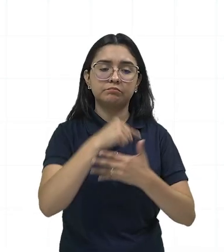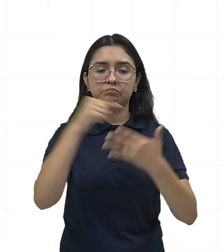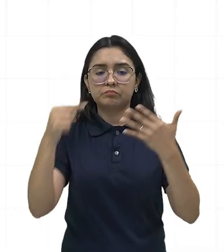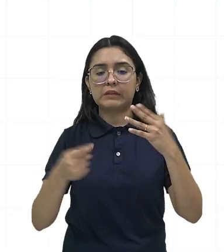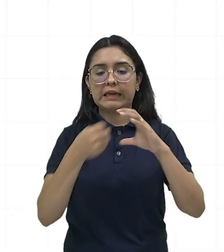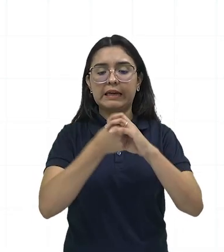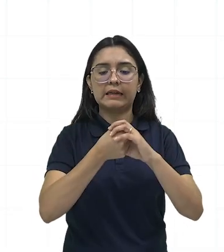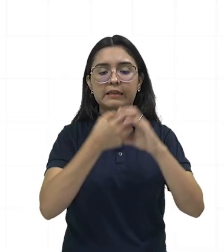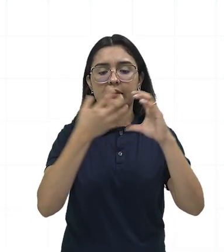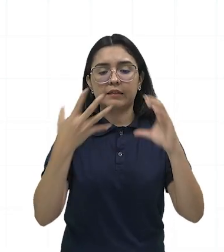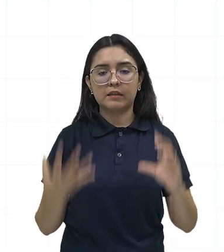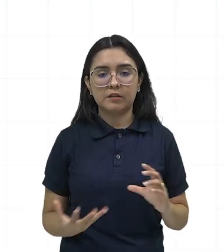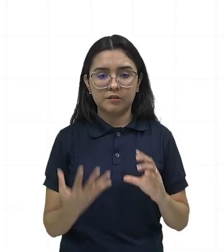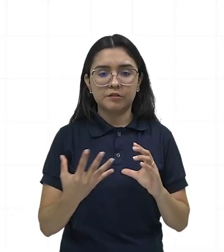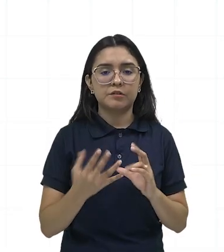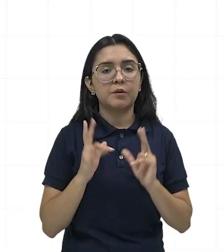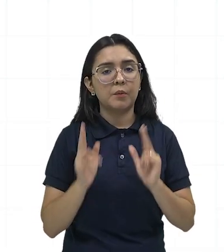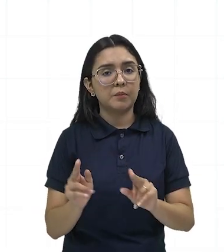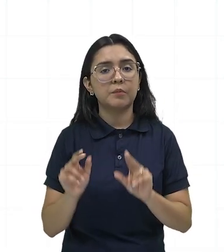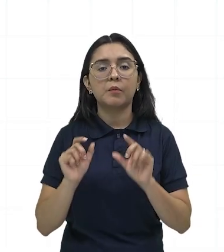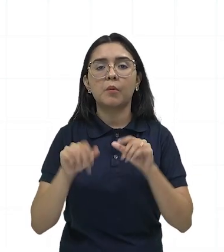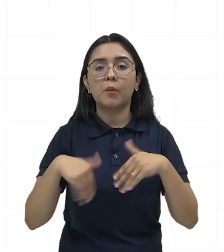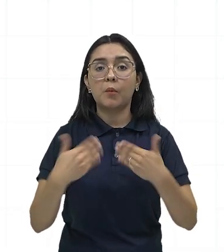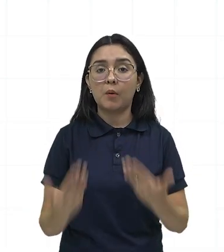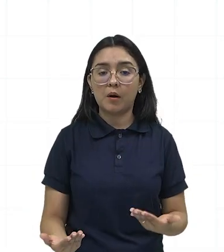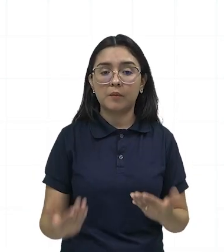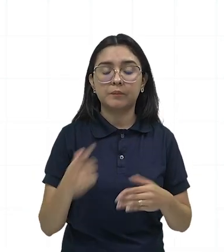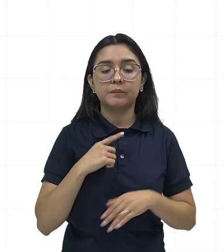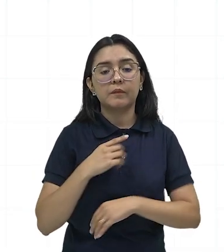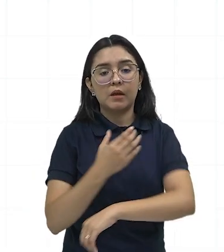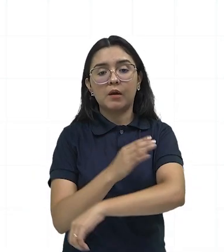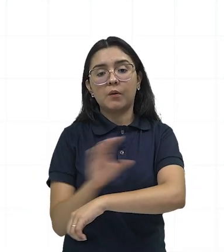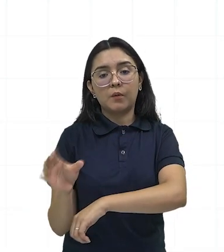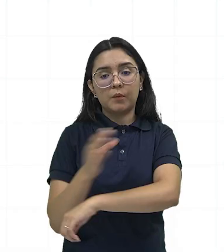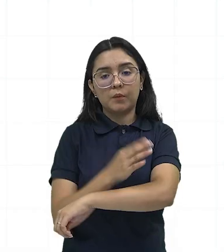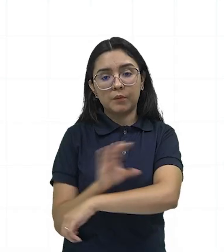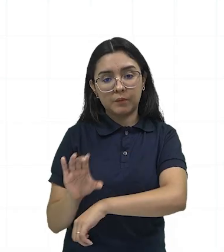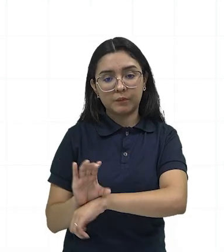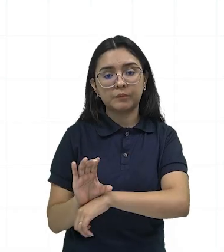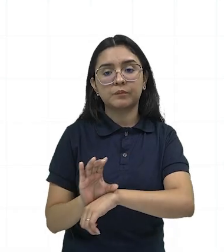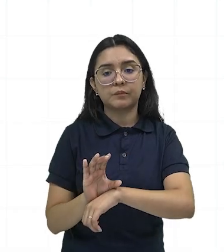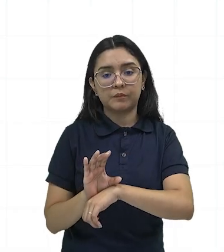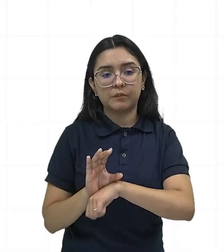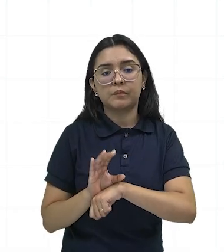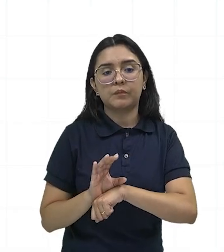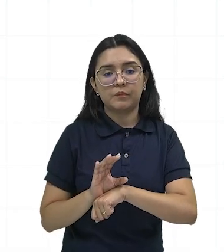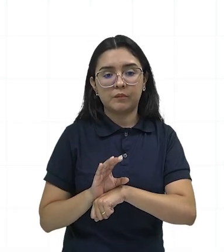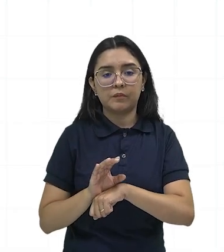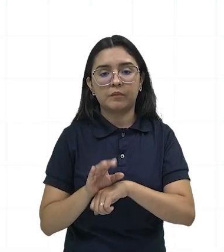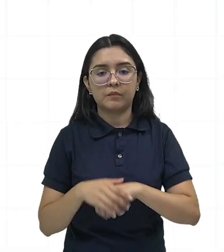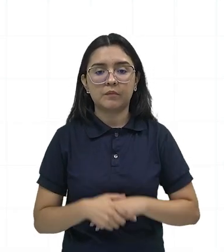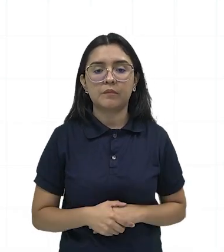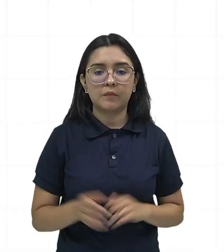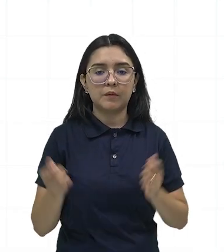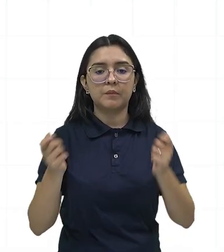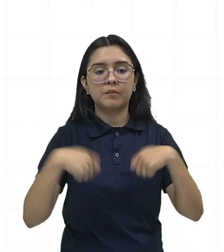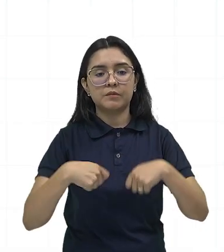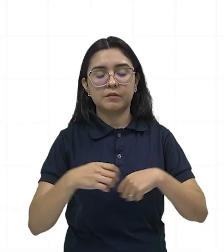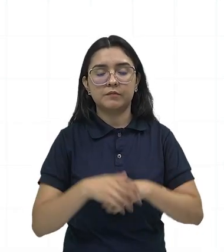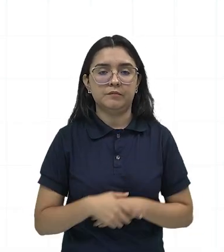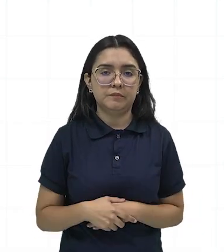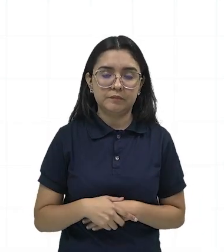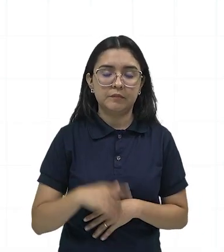característica comum. Qual é essa característica? A corrente elétrica é conduzida facilmente